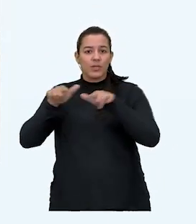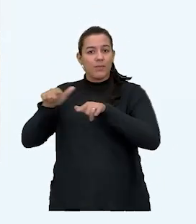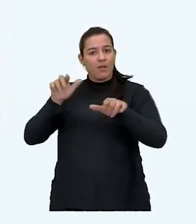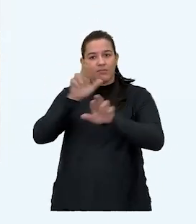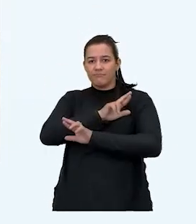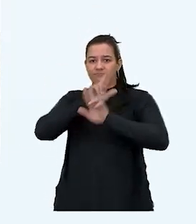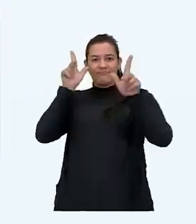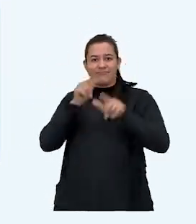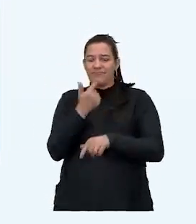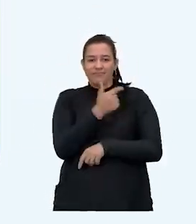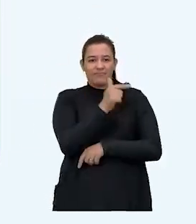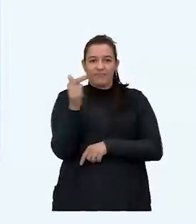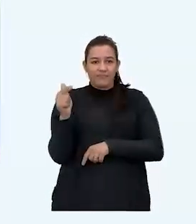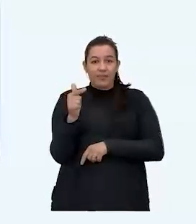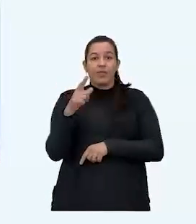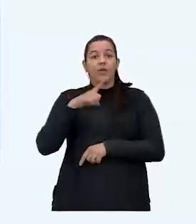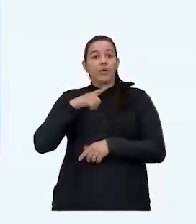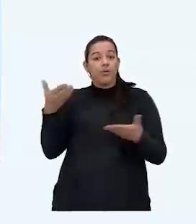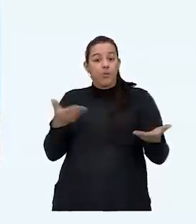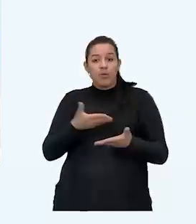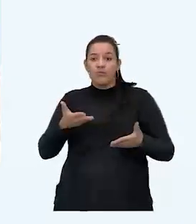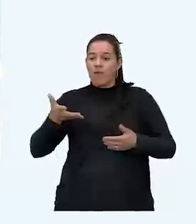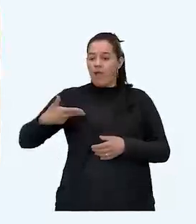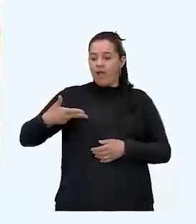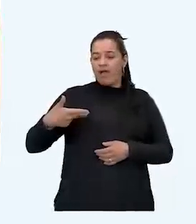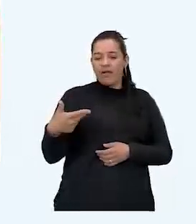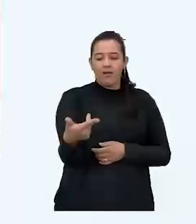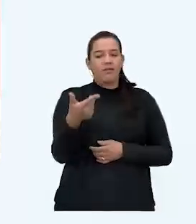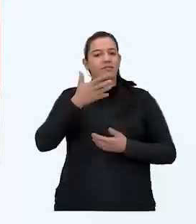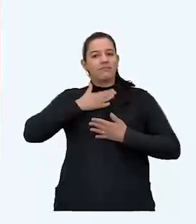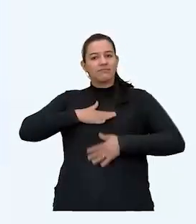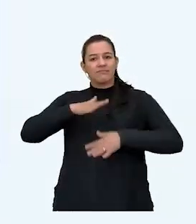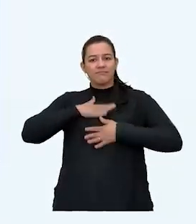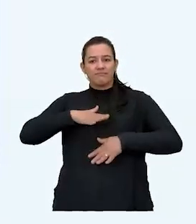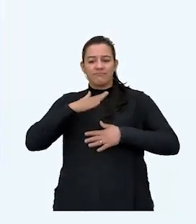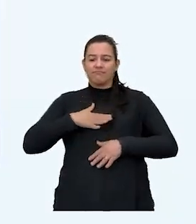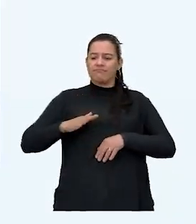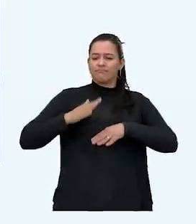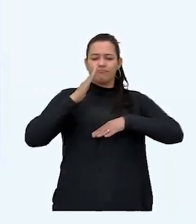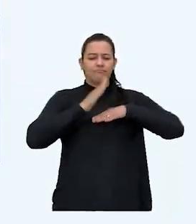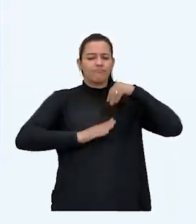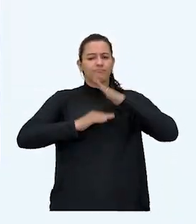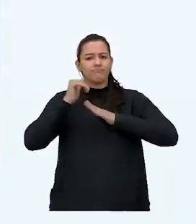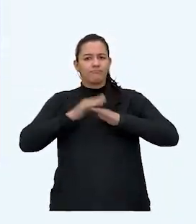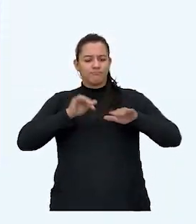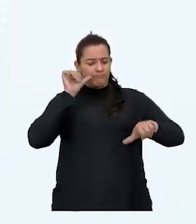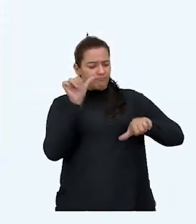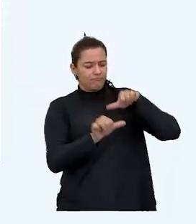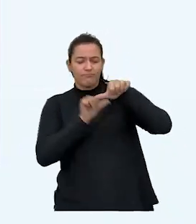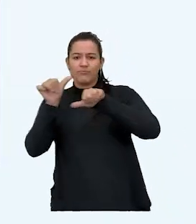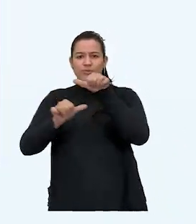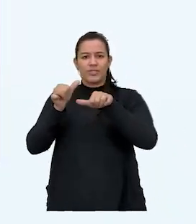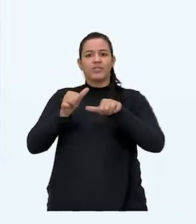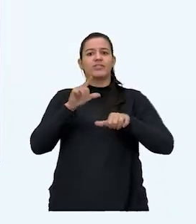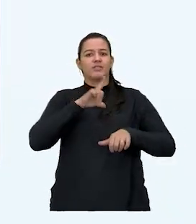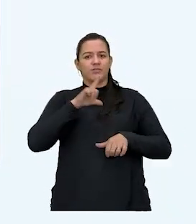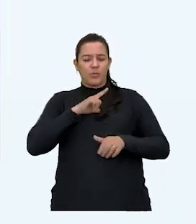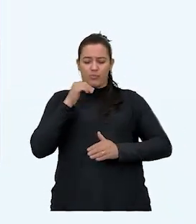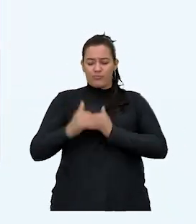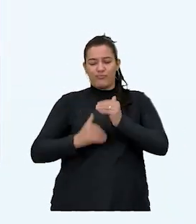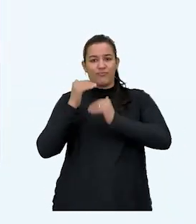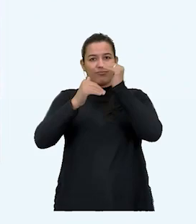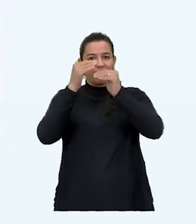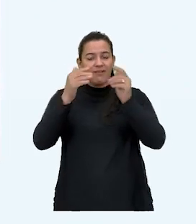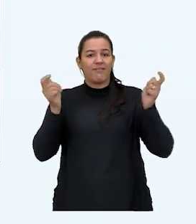ser diferente. Mais agilidade, conforto, eficiência e mudanças na realização de processos.